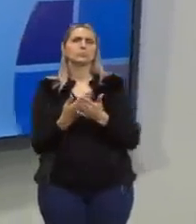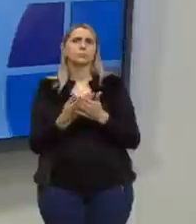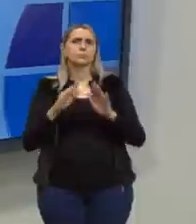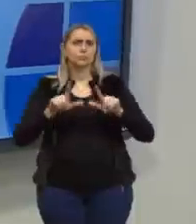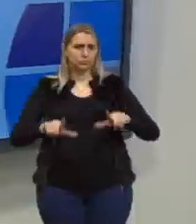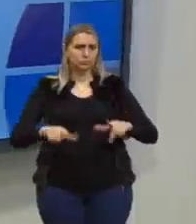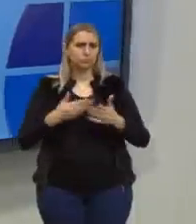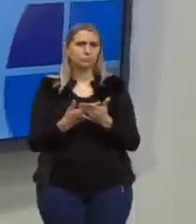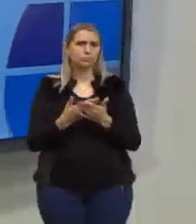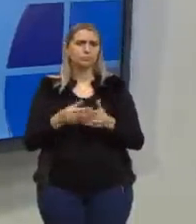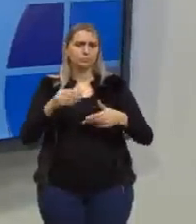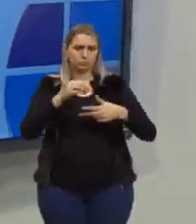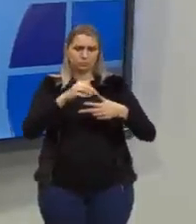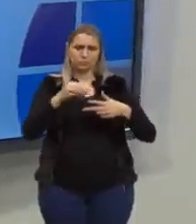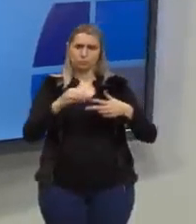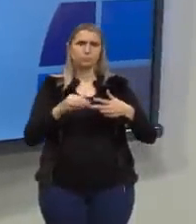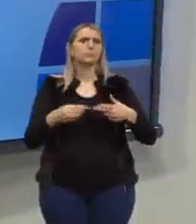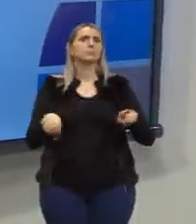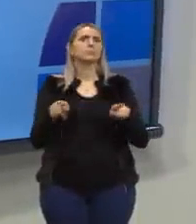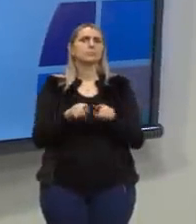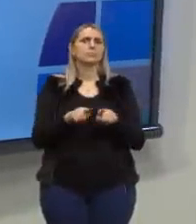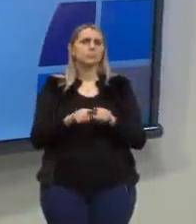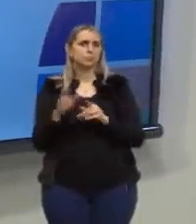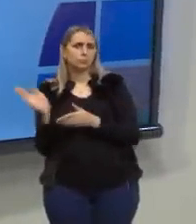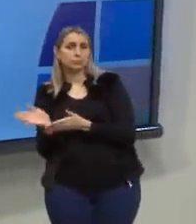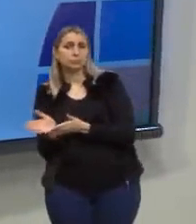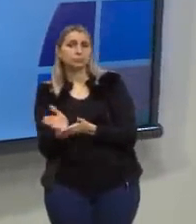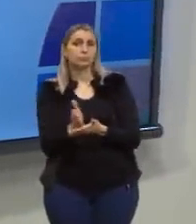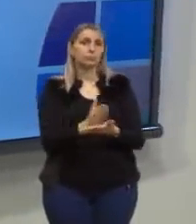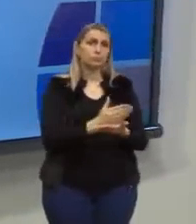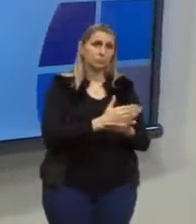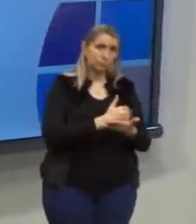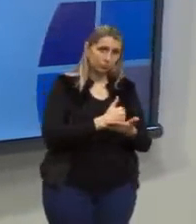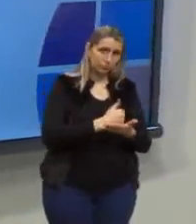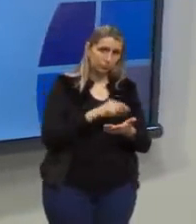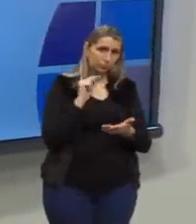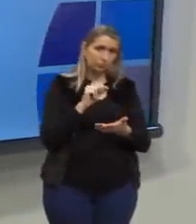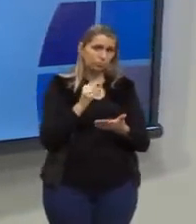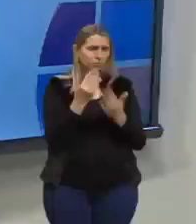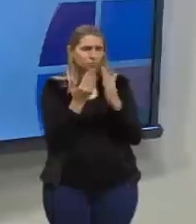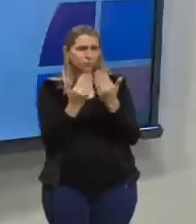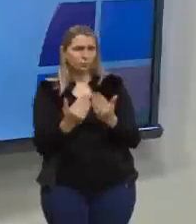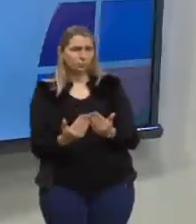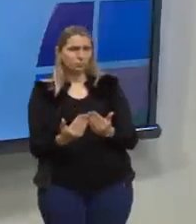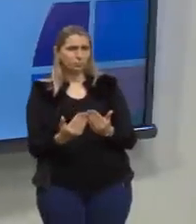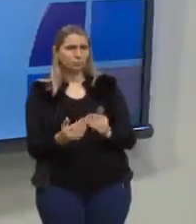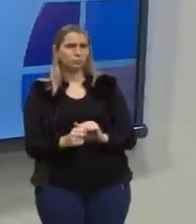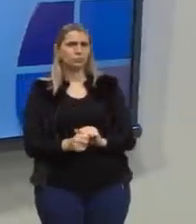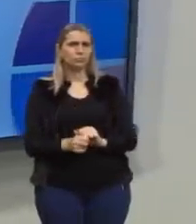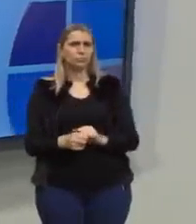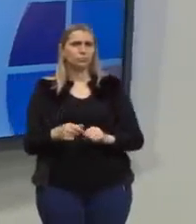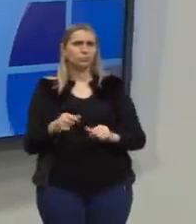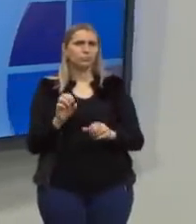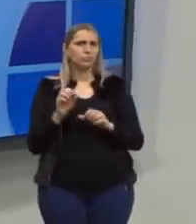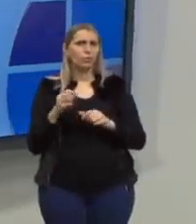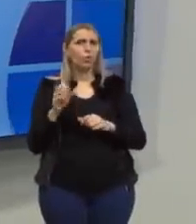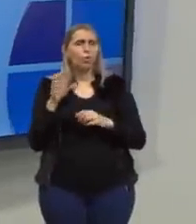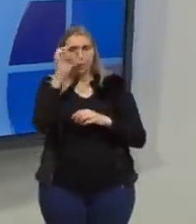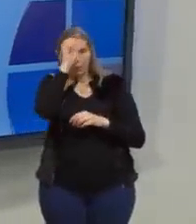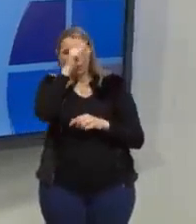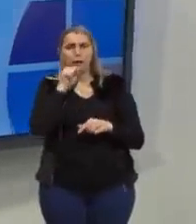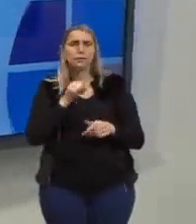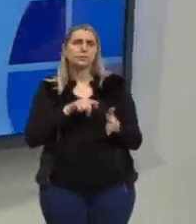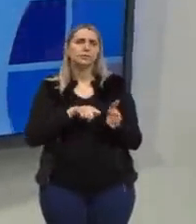cima das questões do Enem, certo? Então, eu fiz uma coleta disso e nós vamos analisar e vamos trabalhar em cima dessas